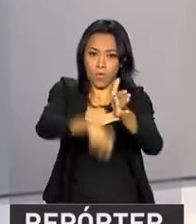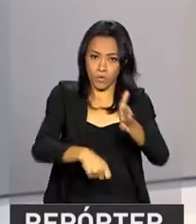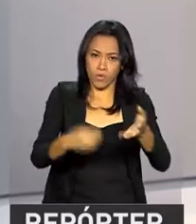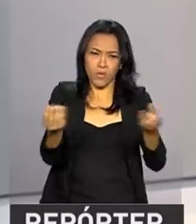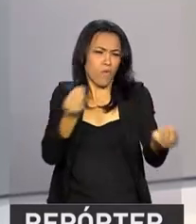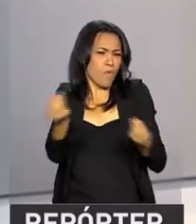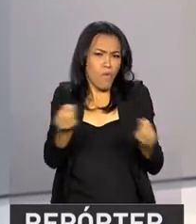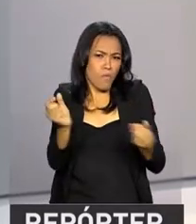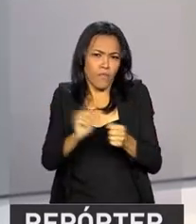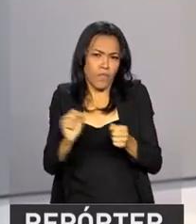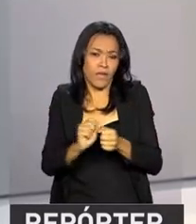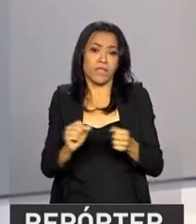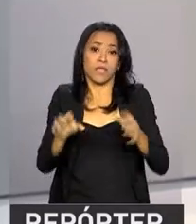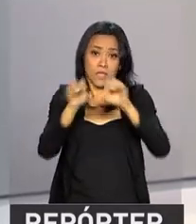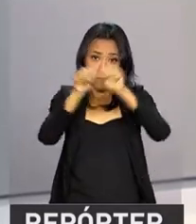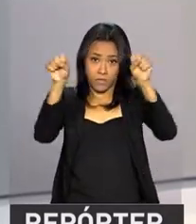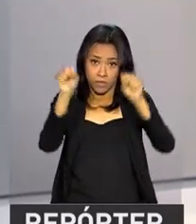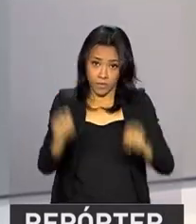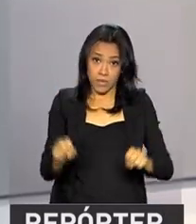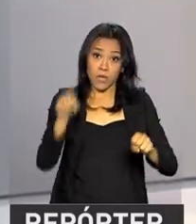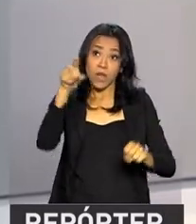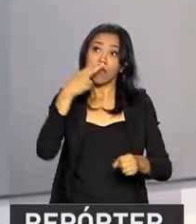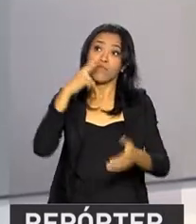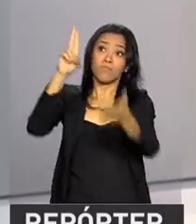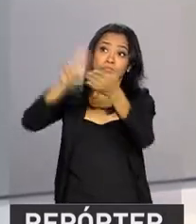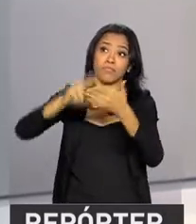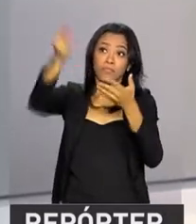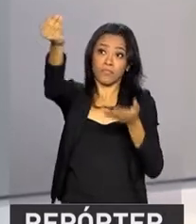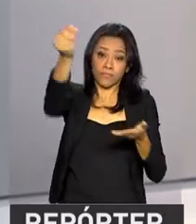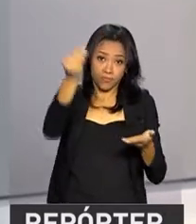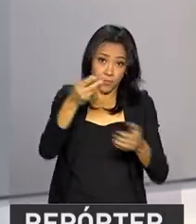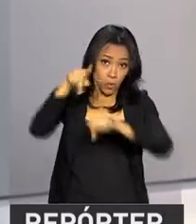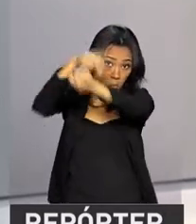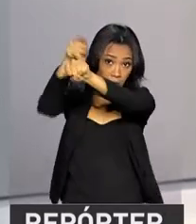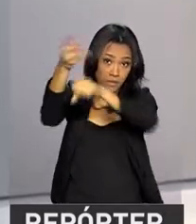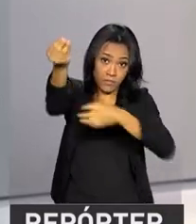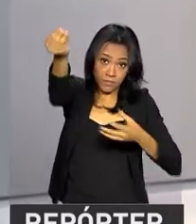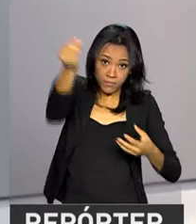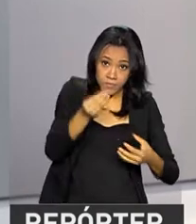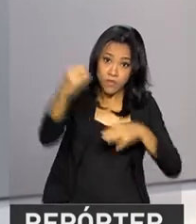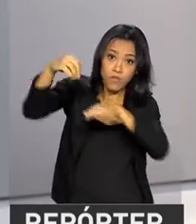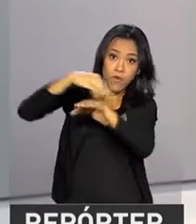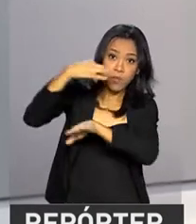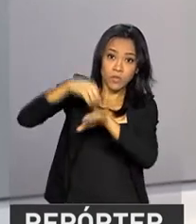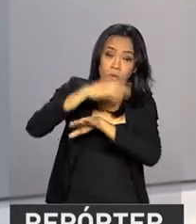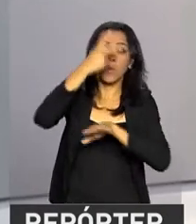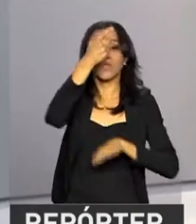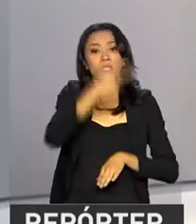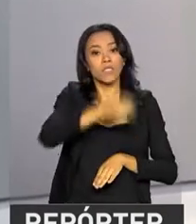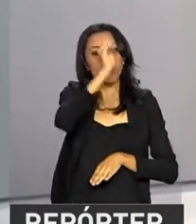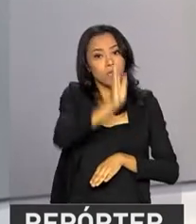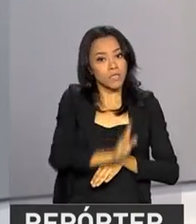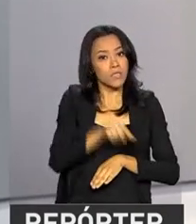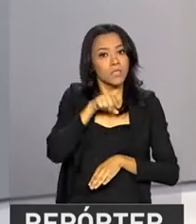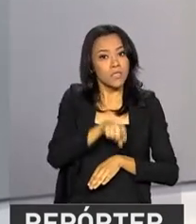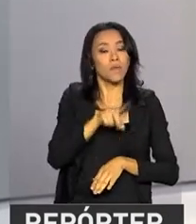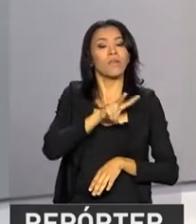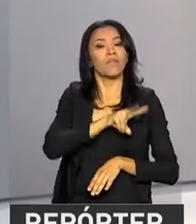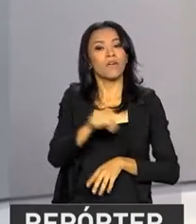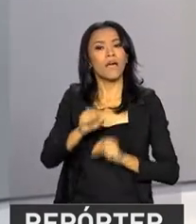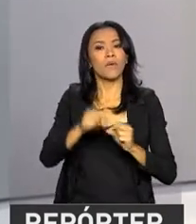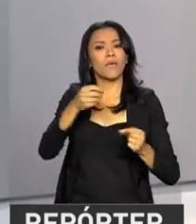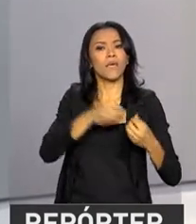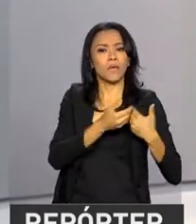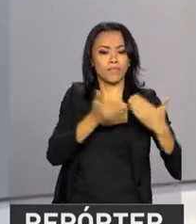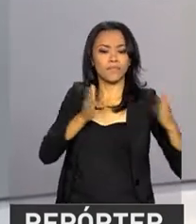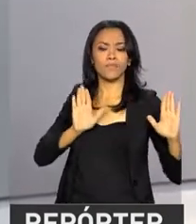com a plataforma o correio do país de origem do que está sendo importado vai enviar as informações para os correios no brasil que vão disponibilizar os